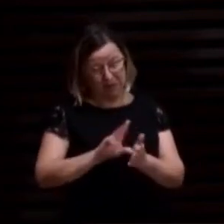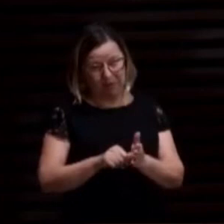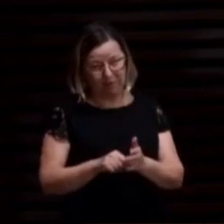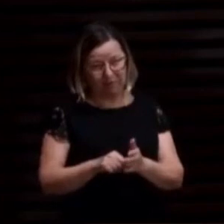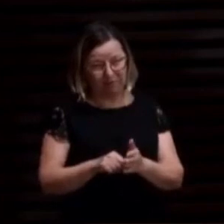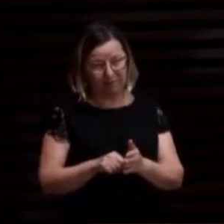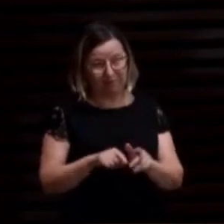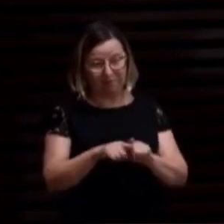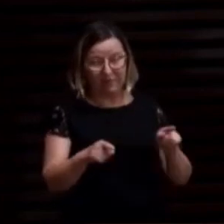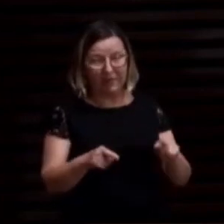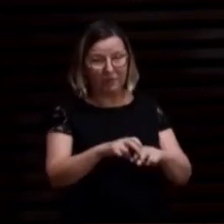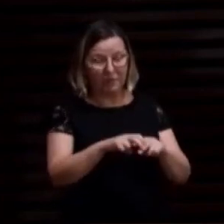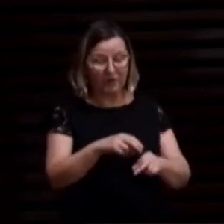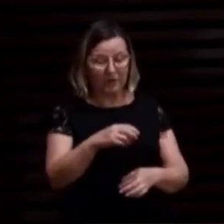dele.